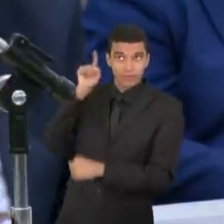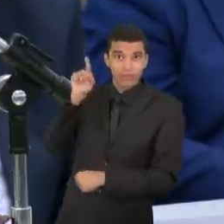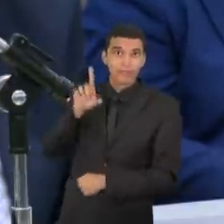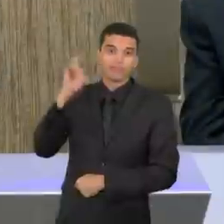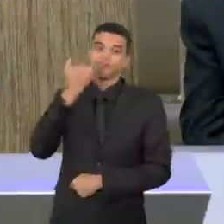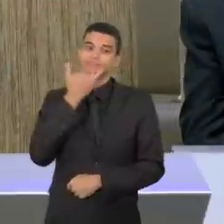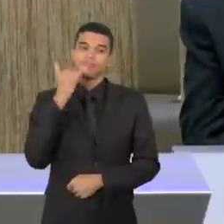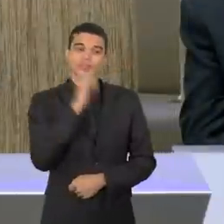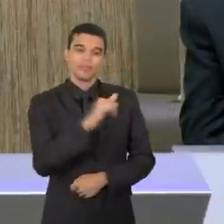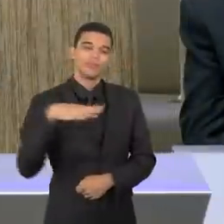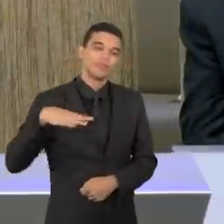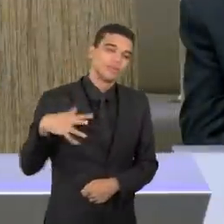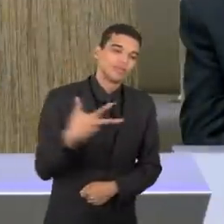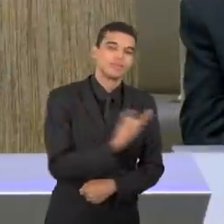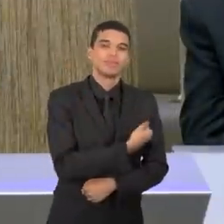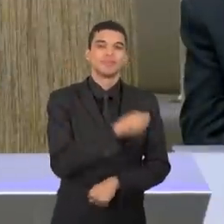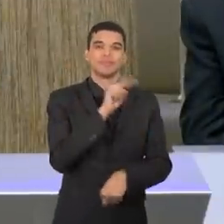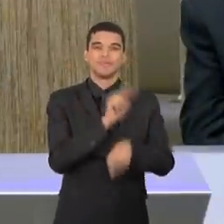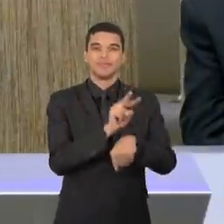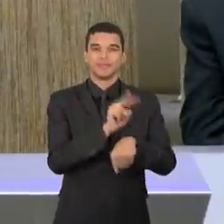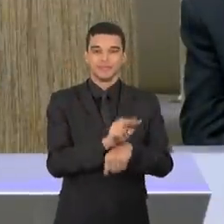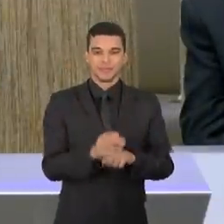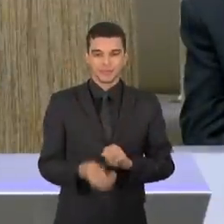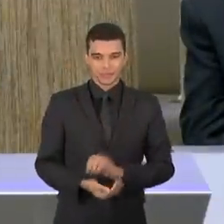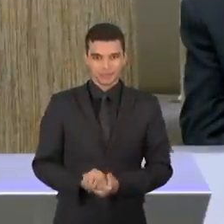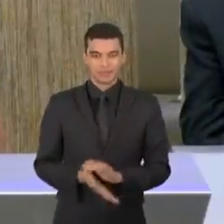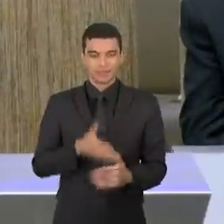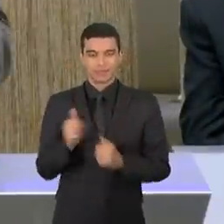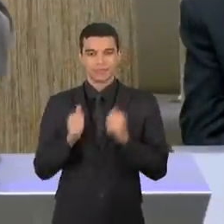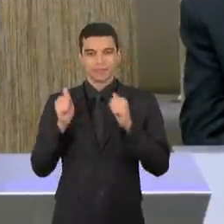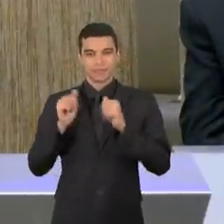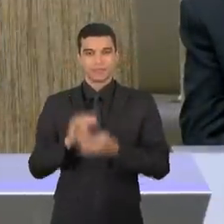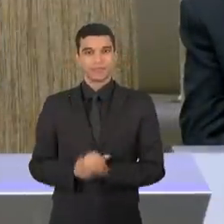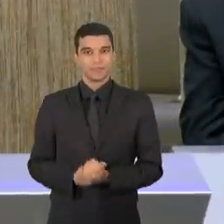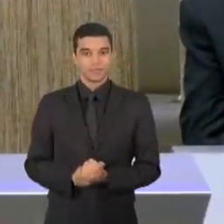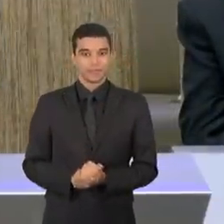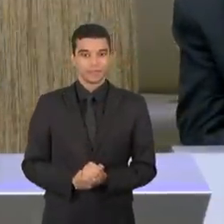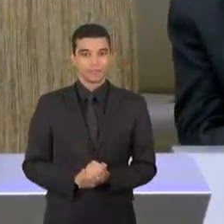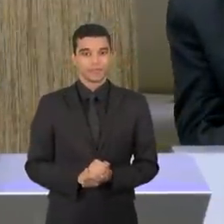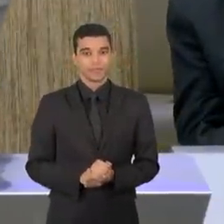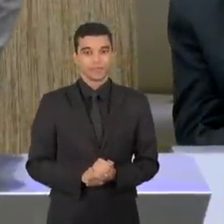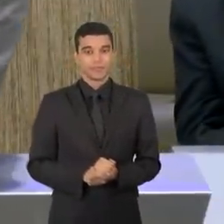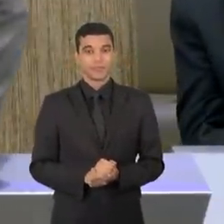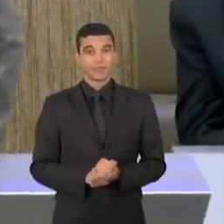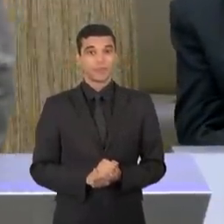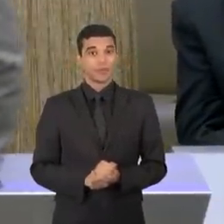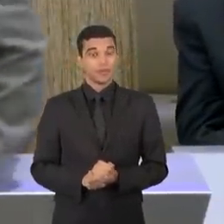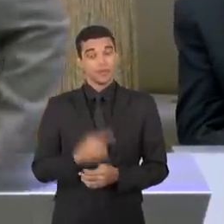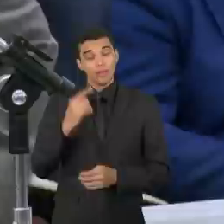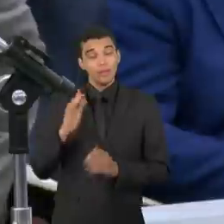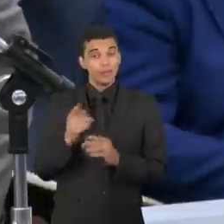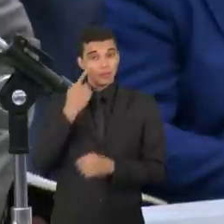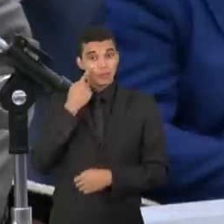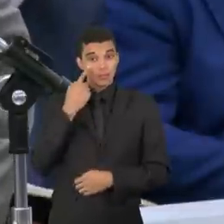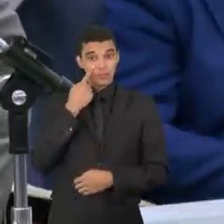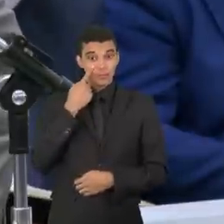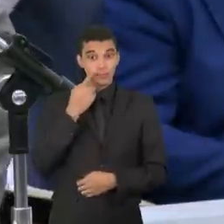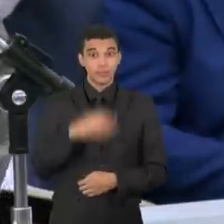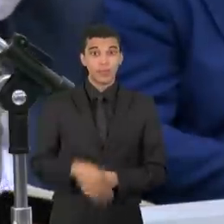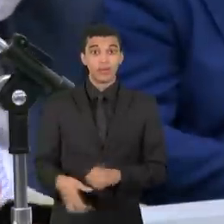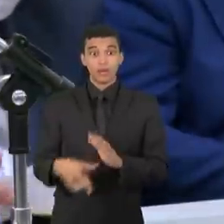Interessante. Aí ele diz assim: Deus, antes de proferir juízo, ele diz: é misericordioso, é